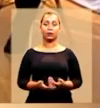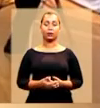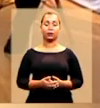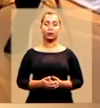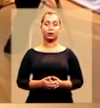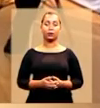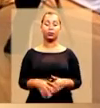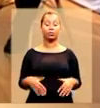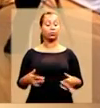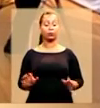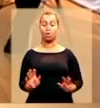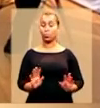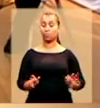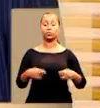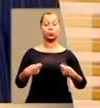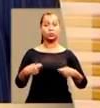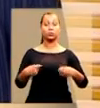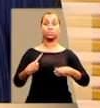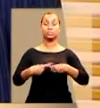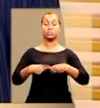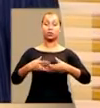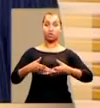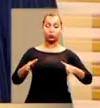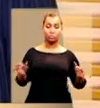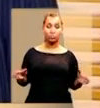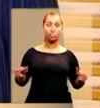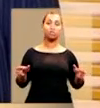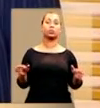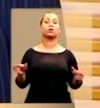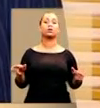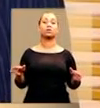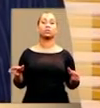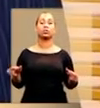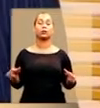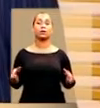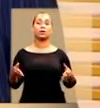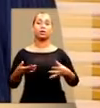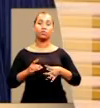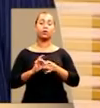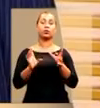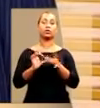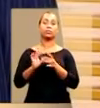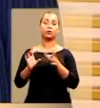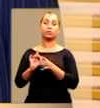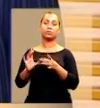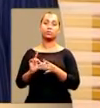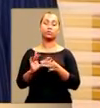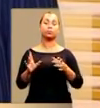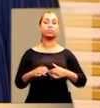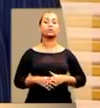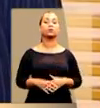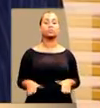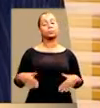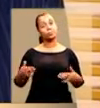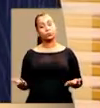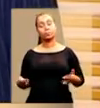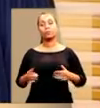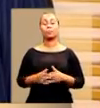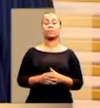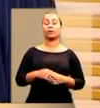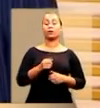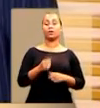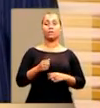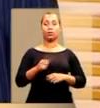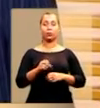No bolso. Eu falei assim, não, você precisa abrir a cidade. Eu fui abrindo espaço. E chegou a mostra de cinema ambiental aqui.